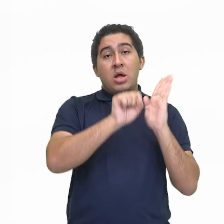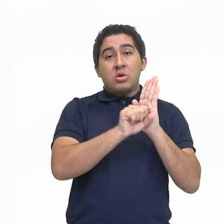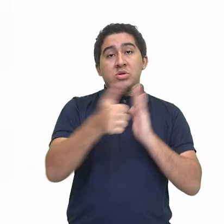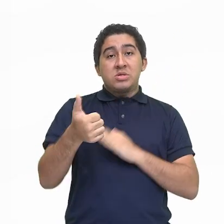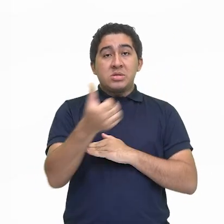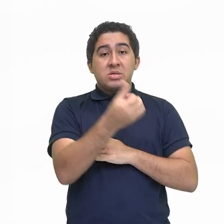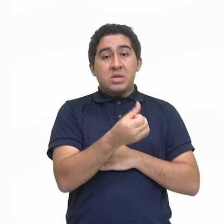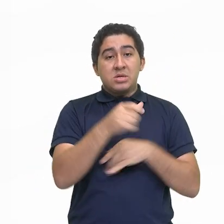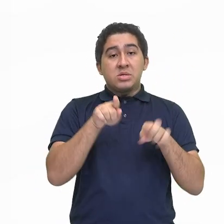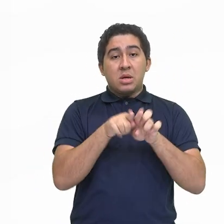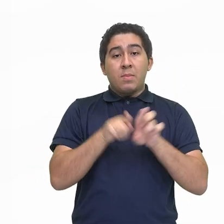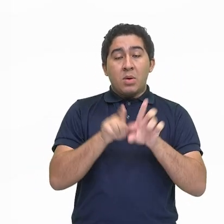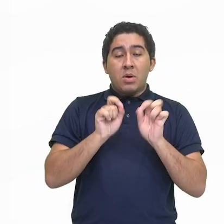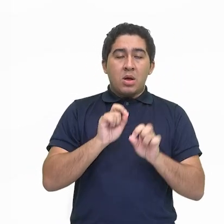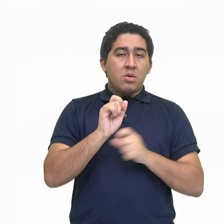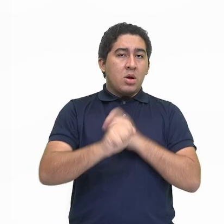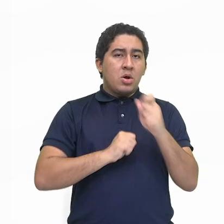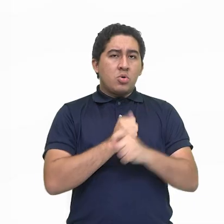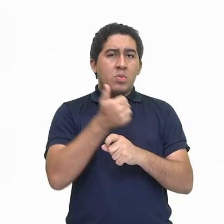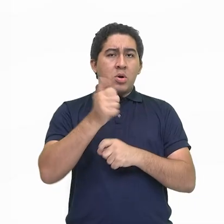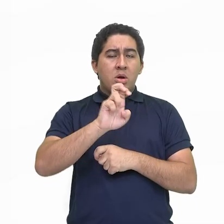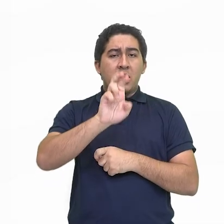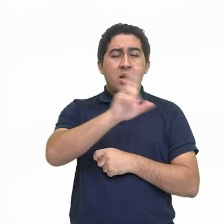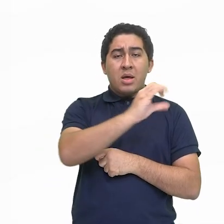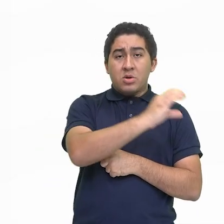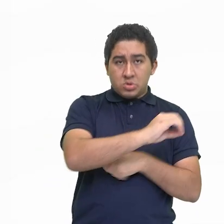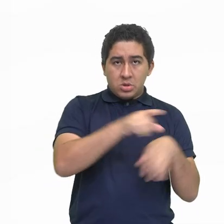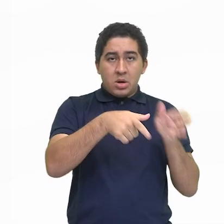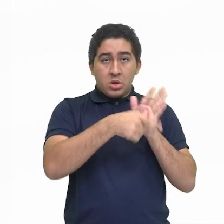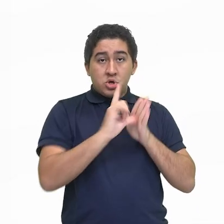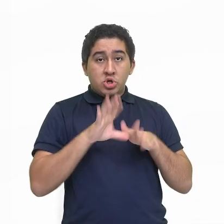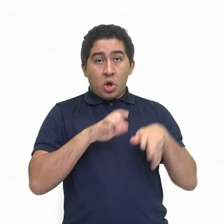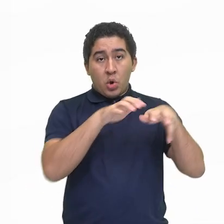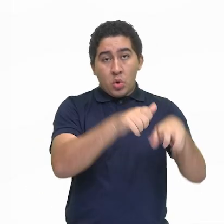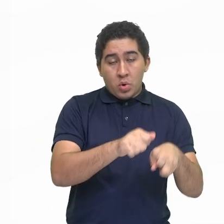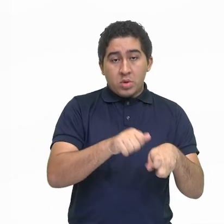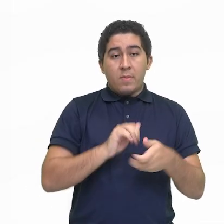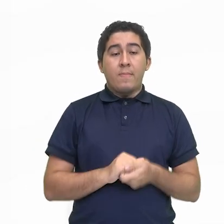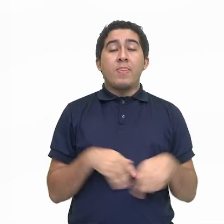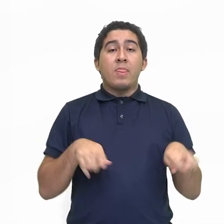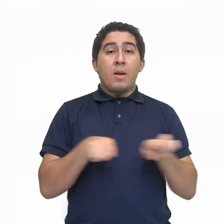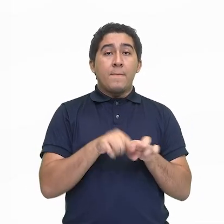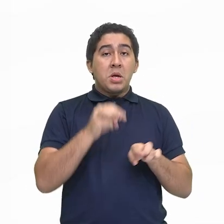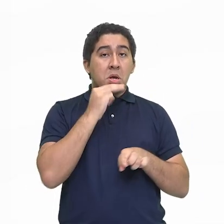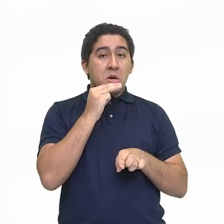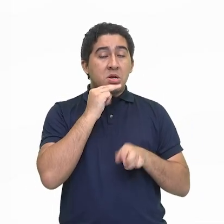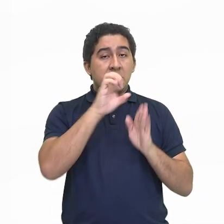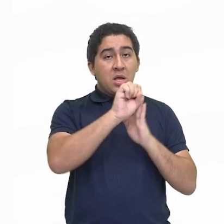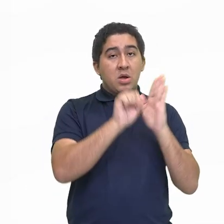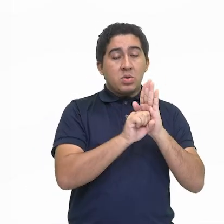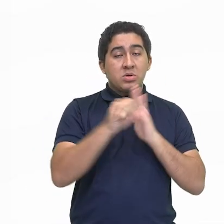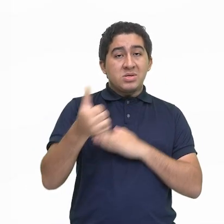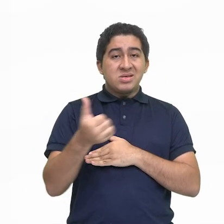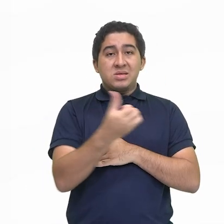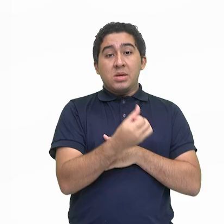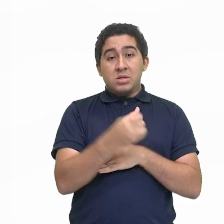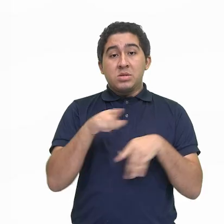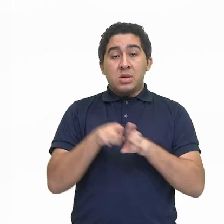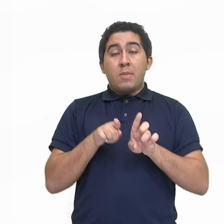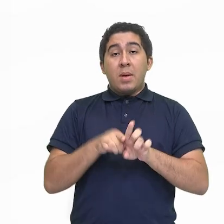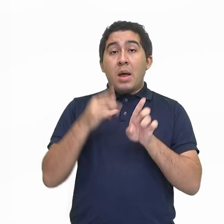de 1500, precisamente ali no período pré-colonial brasileiro. Cana-de-açúcar, século XVI e XVII.